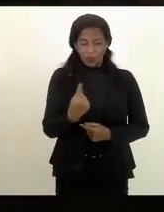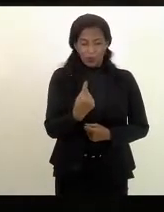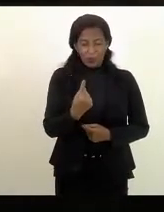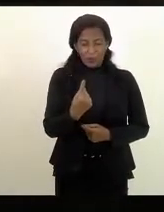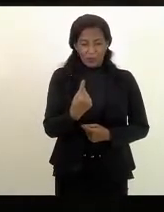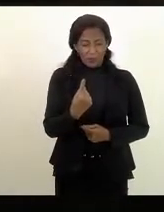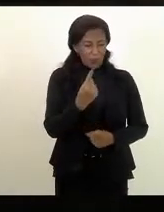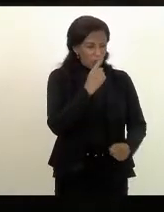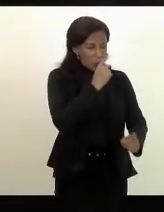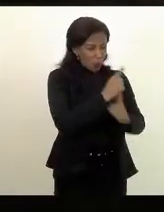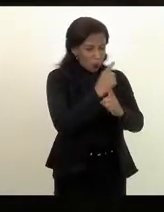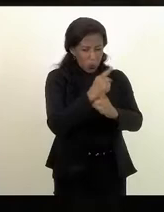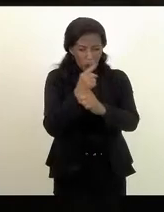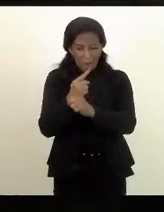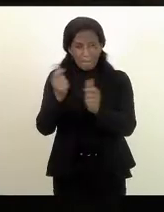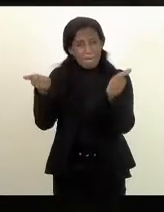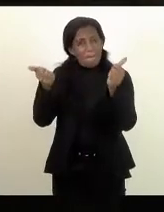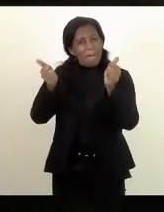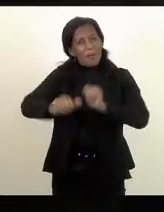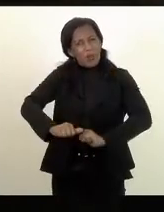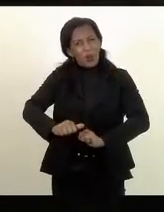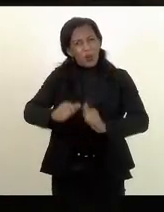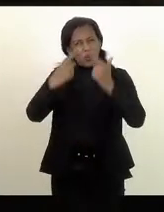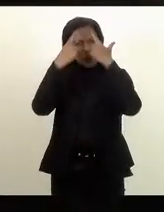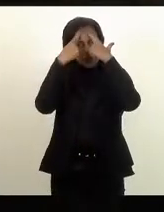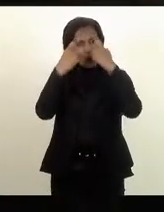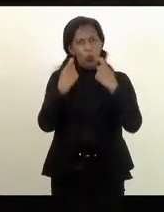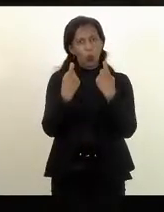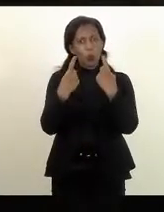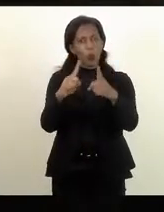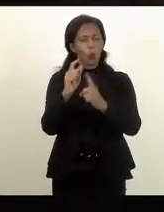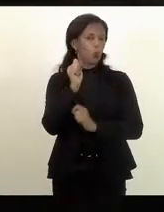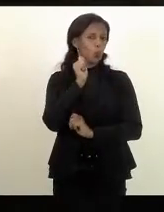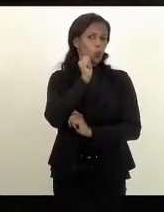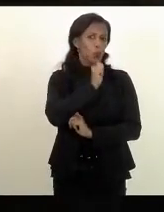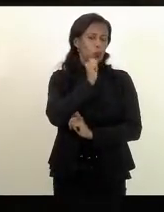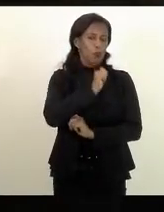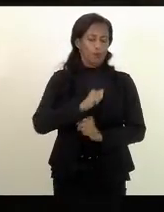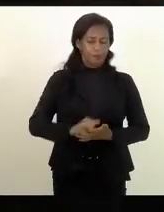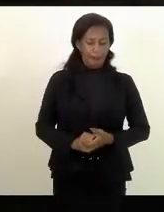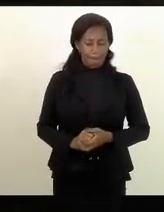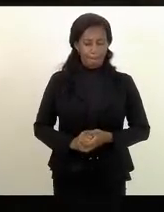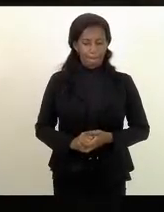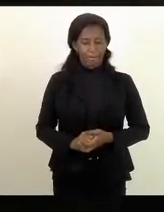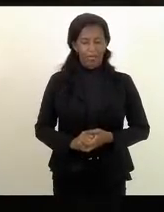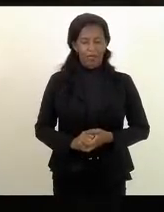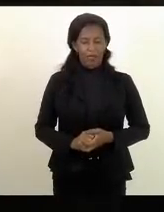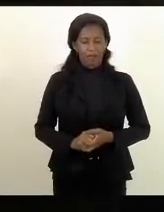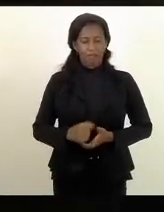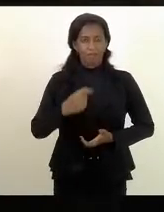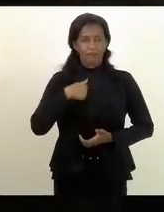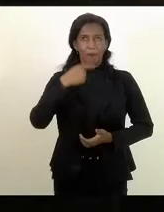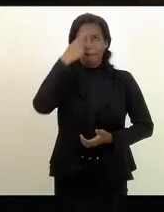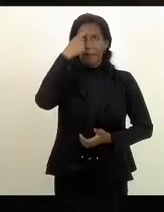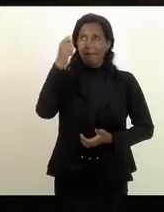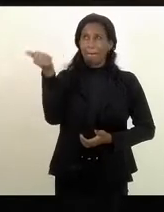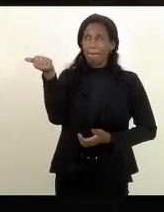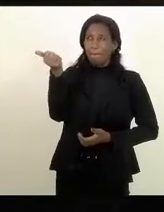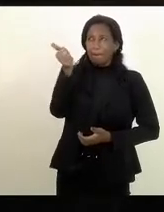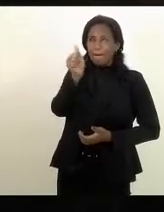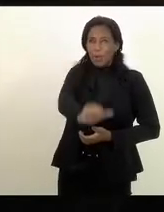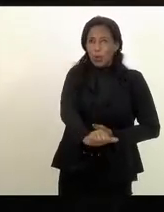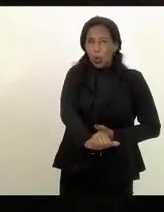pior do que agredir uma mulher e eu me arvoro em dizer pior do que bater é